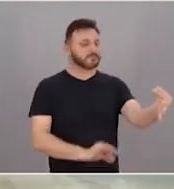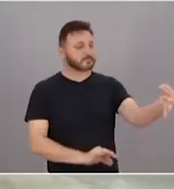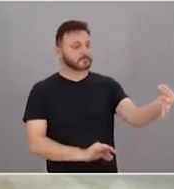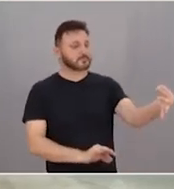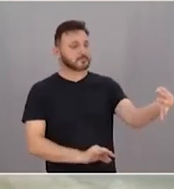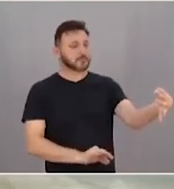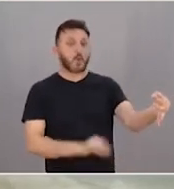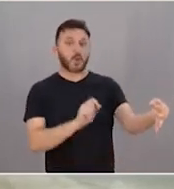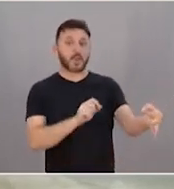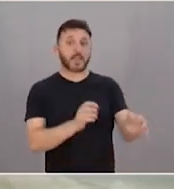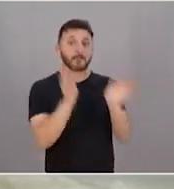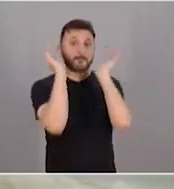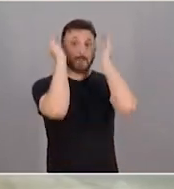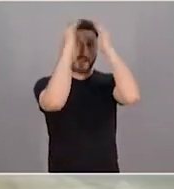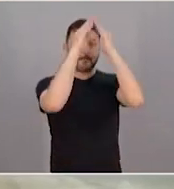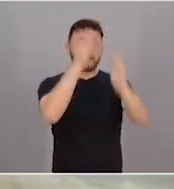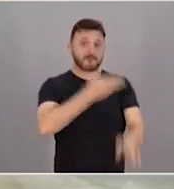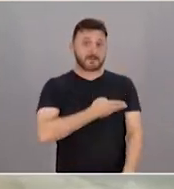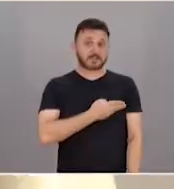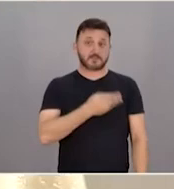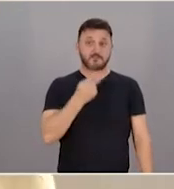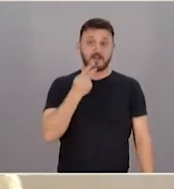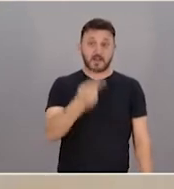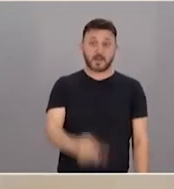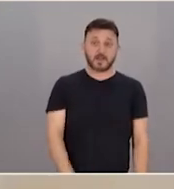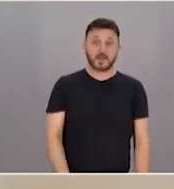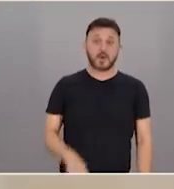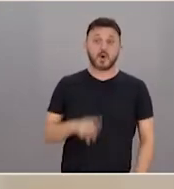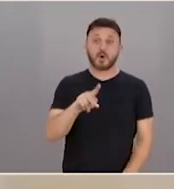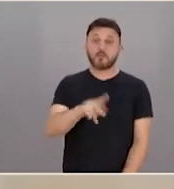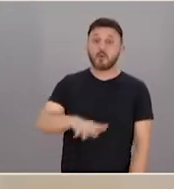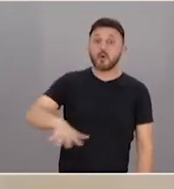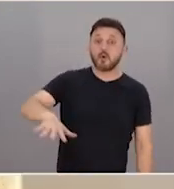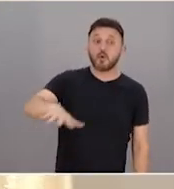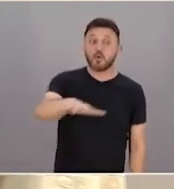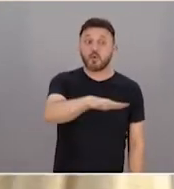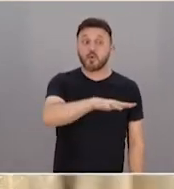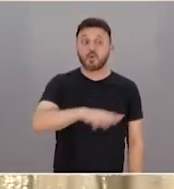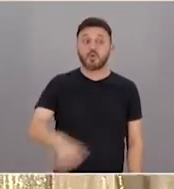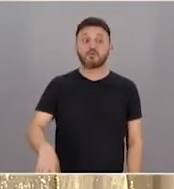ao povo que não há salvação sem Jesus.